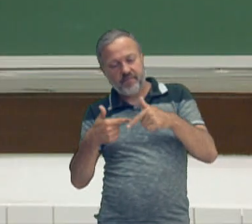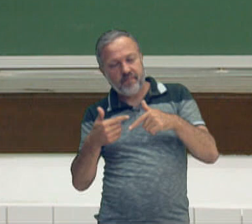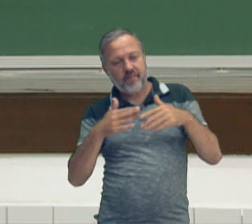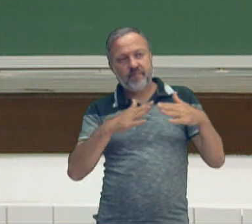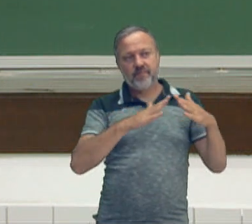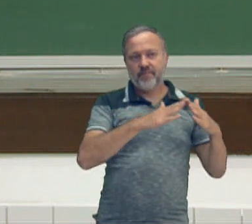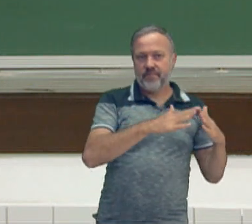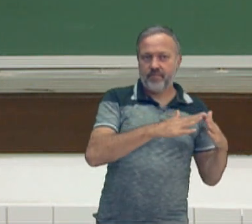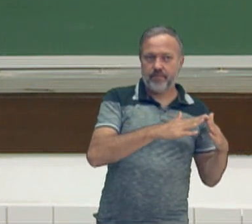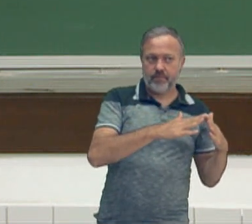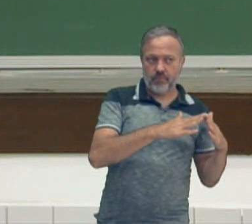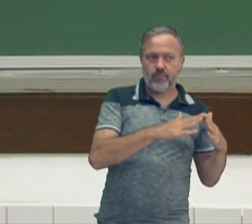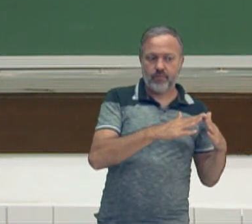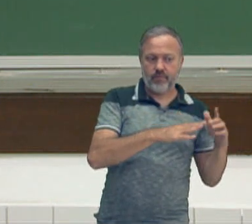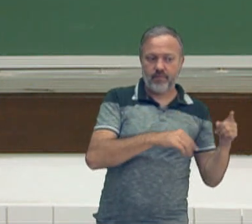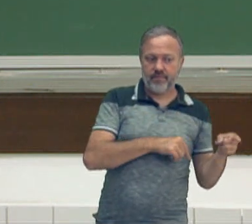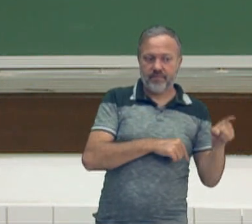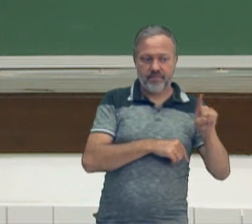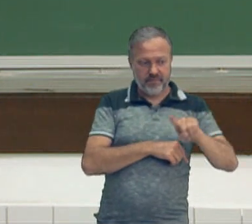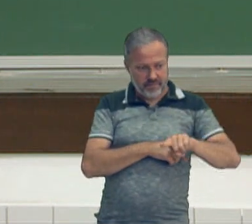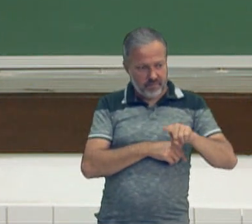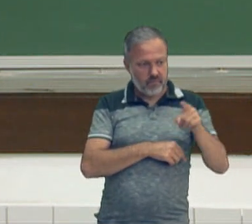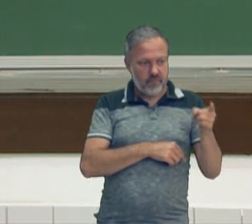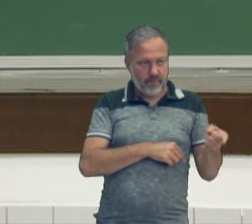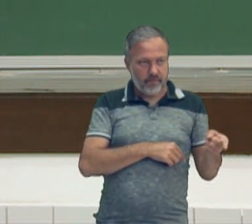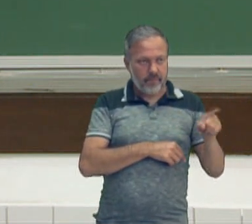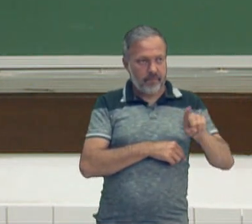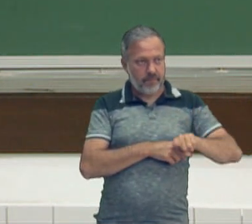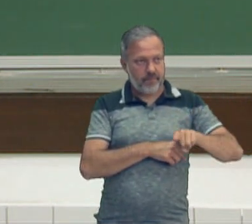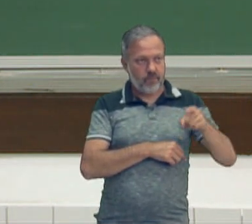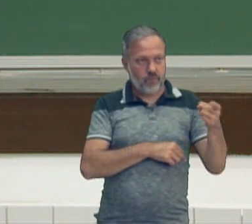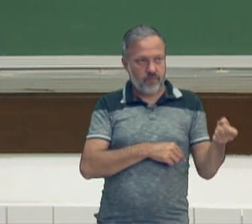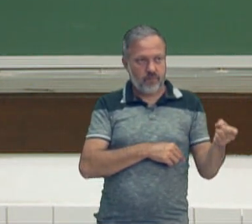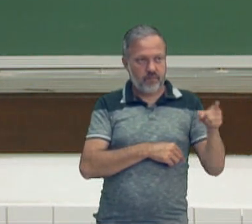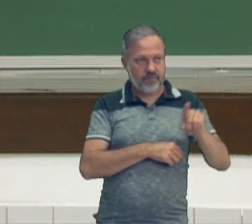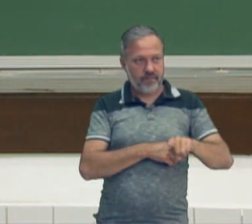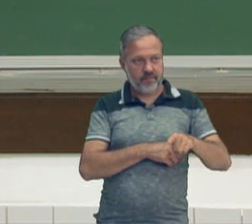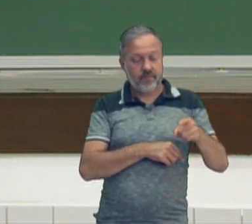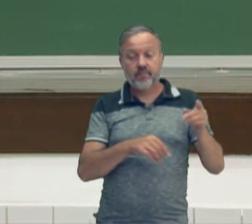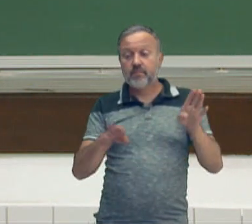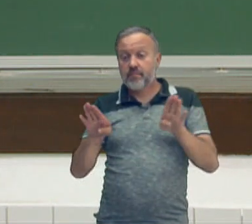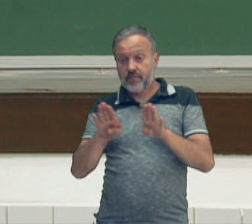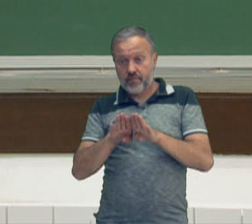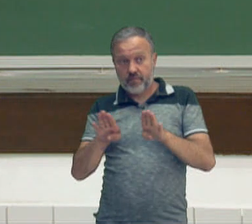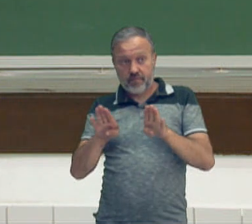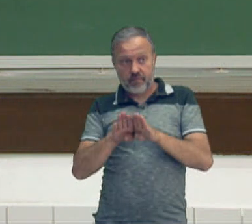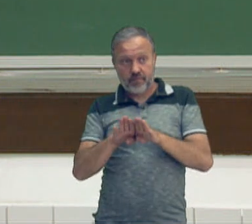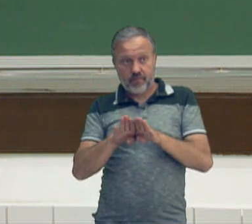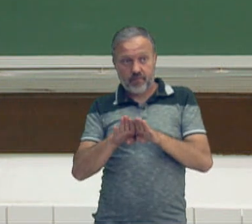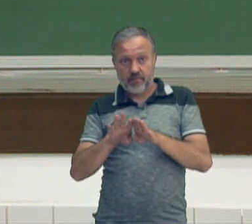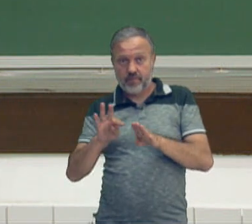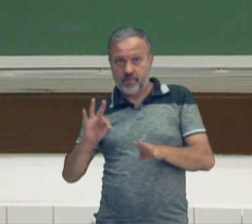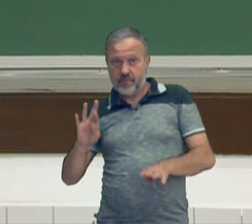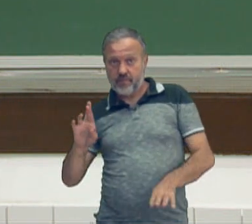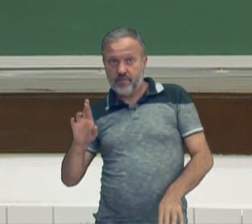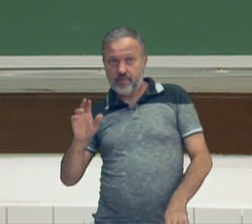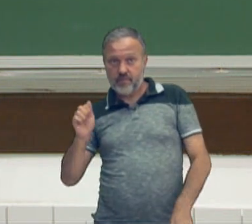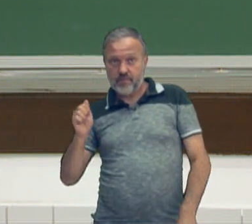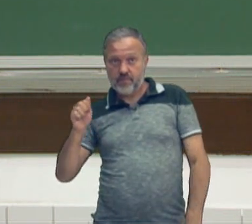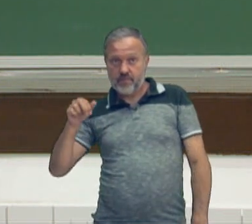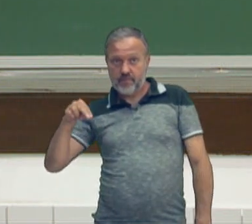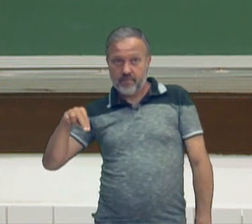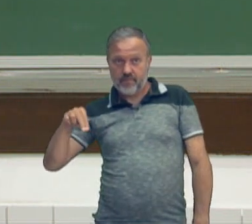mesmo lugar, para o lugar de origem, né, de onde eu tenho as cidades dormitórios. E também nós temos aí a transumância, onde a